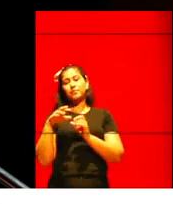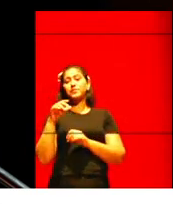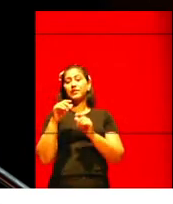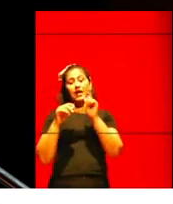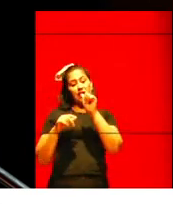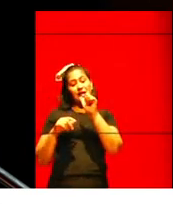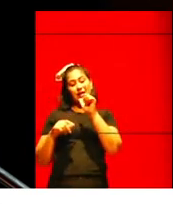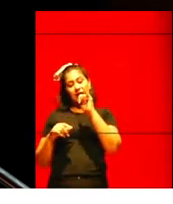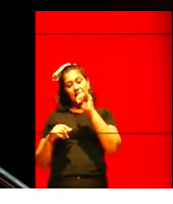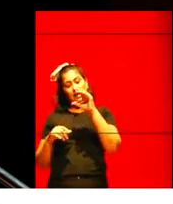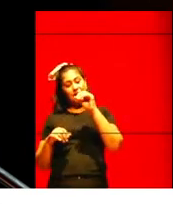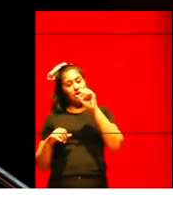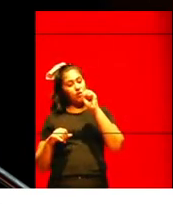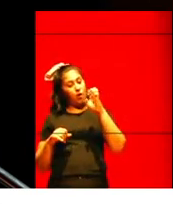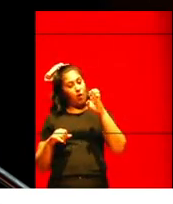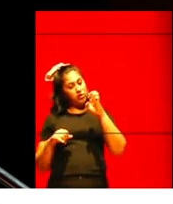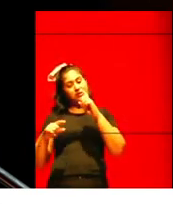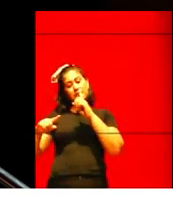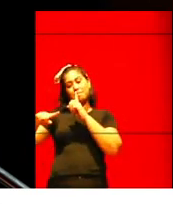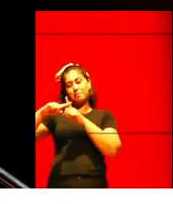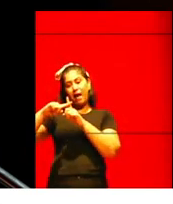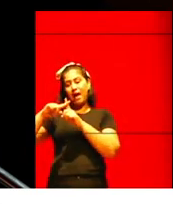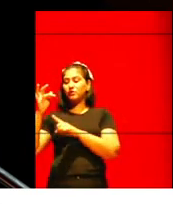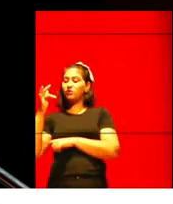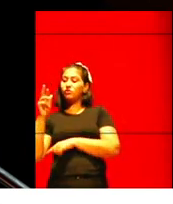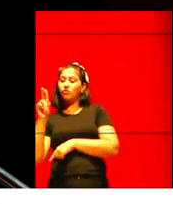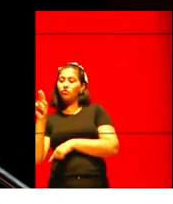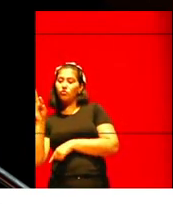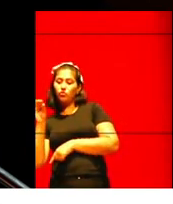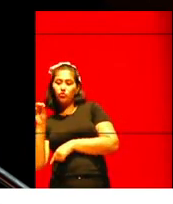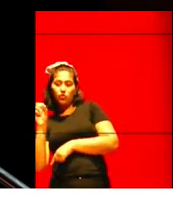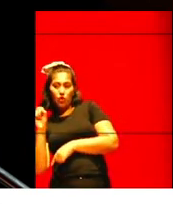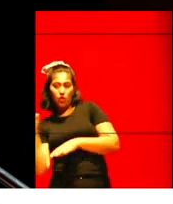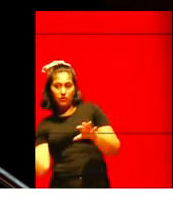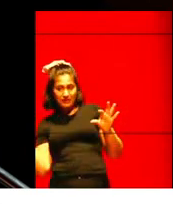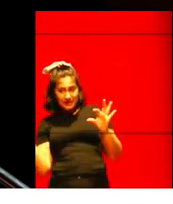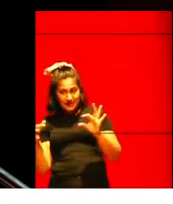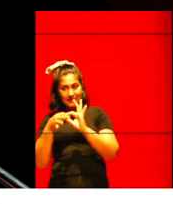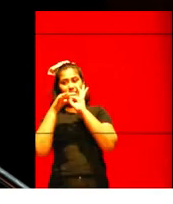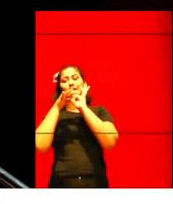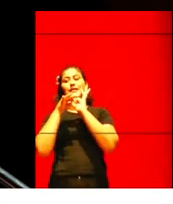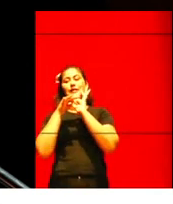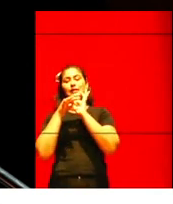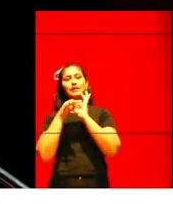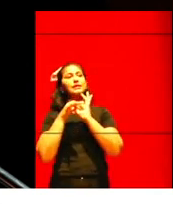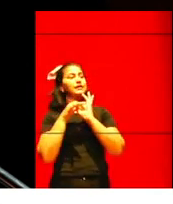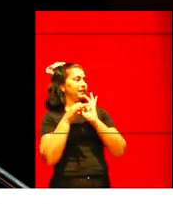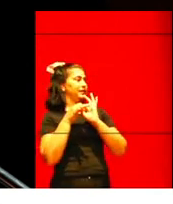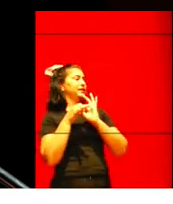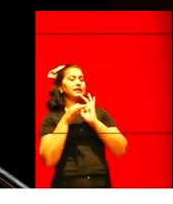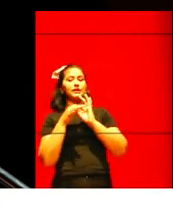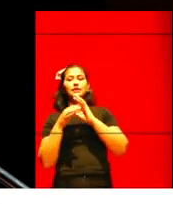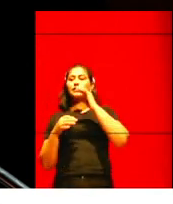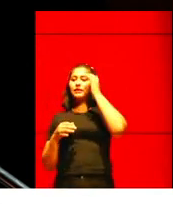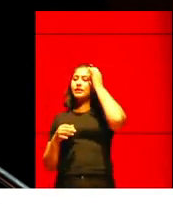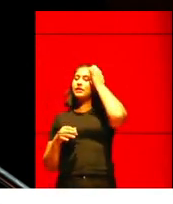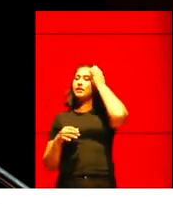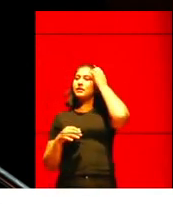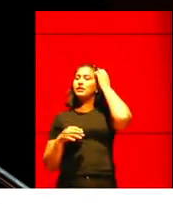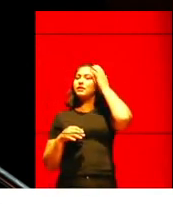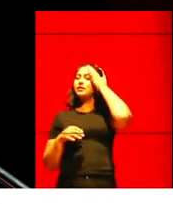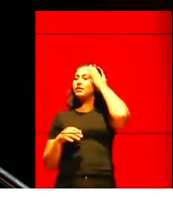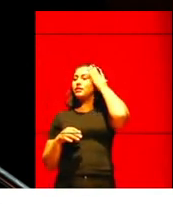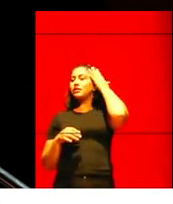Duas hexoses. E essa união, glicose e frutose, ou a união dos monossacarídeos